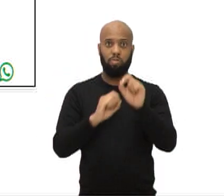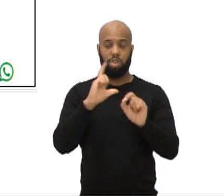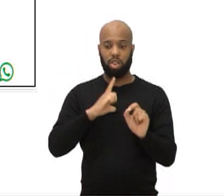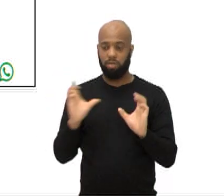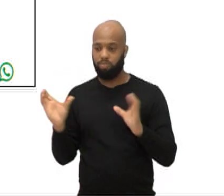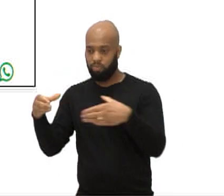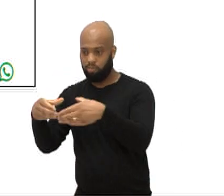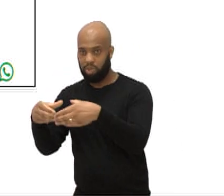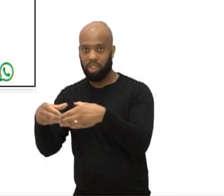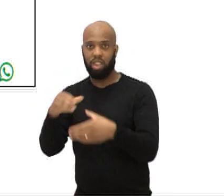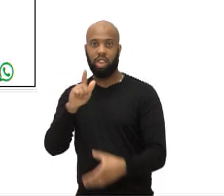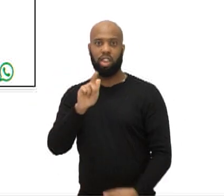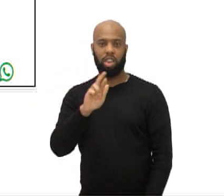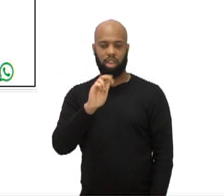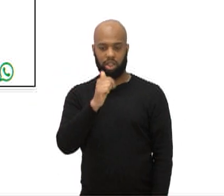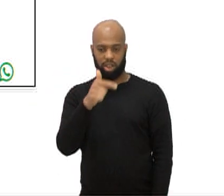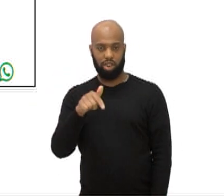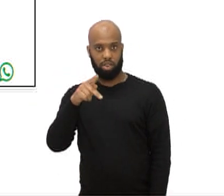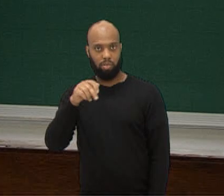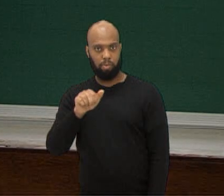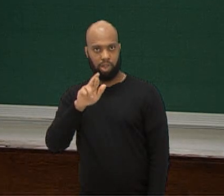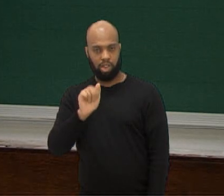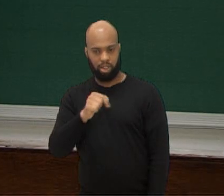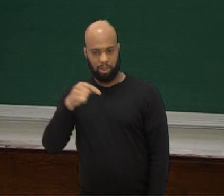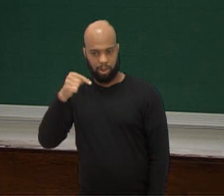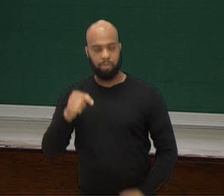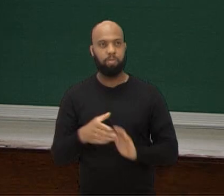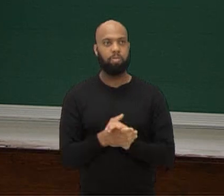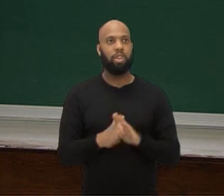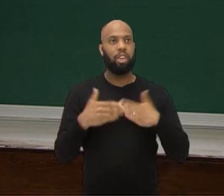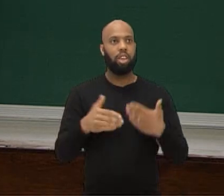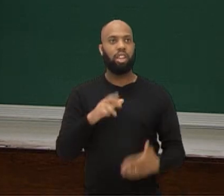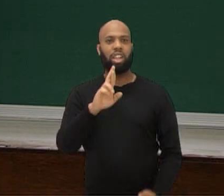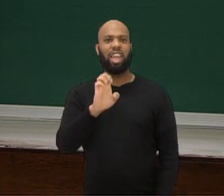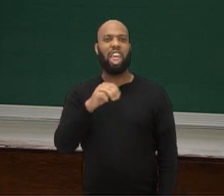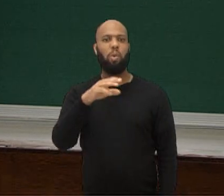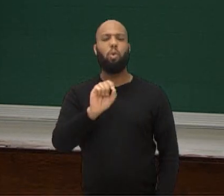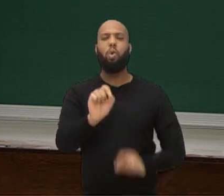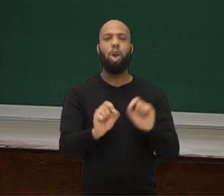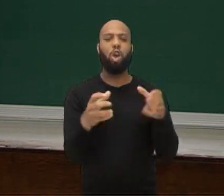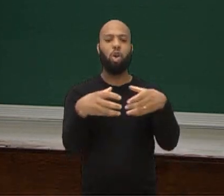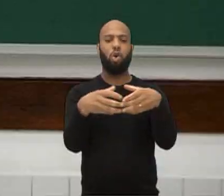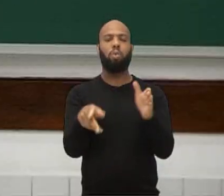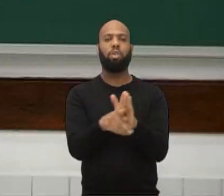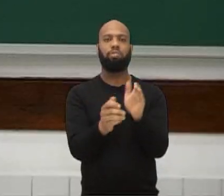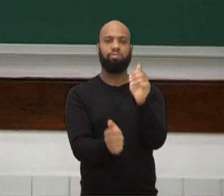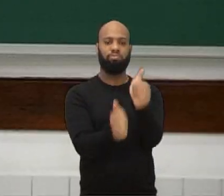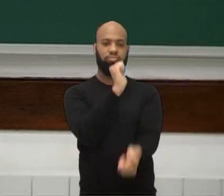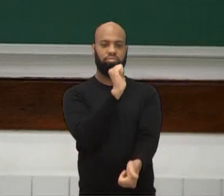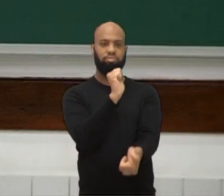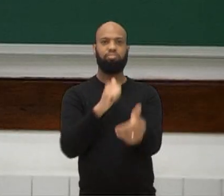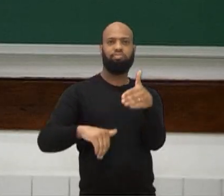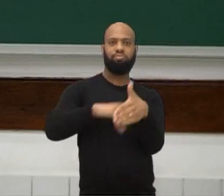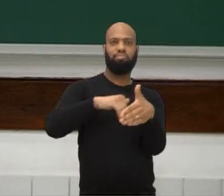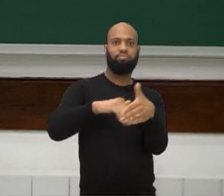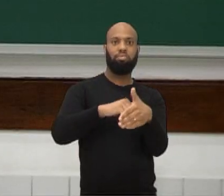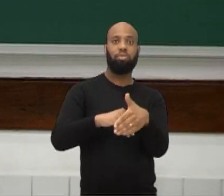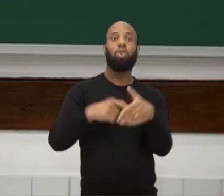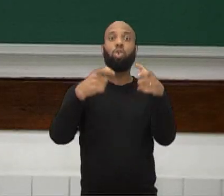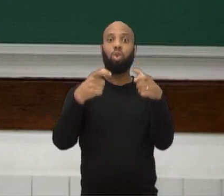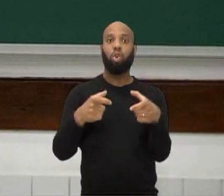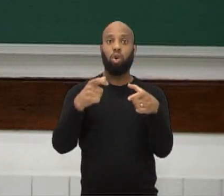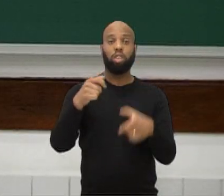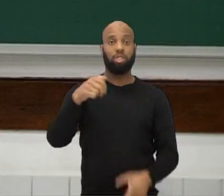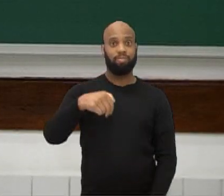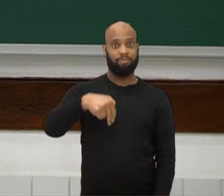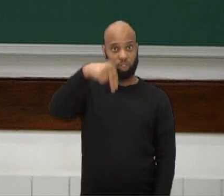do Grão-Pará. O Remo é um time de futebol. Um time de futebol do estado